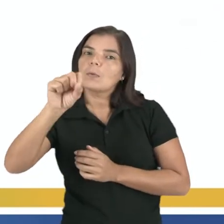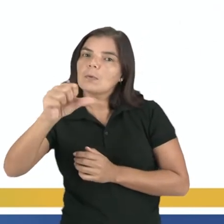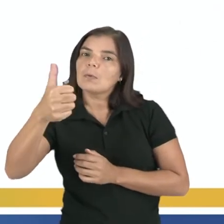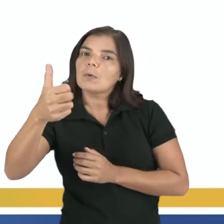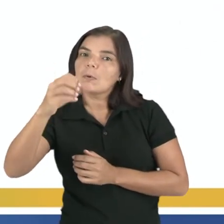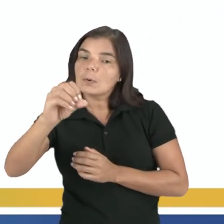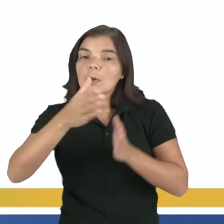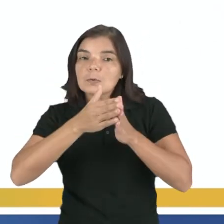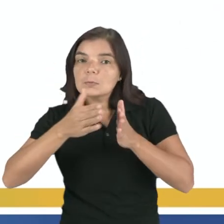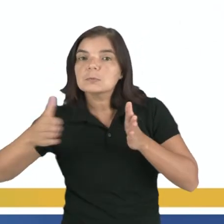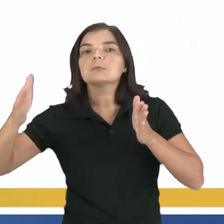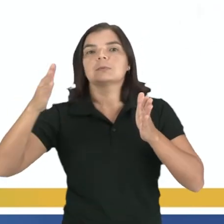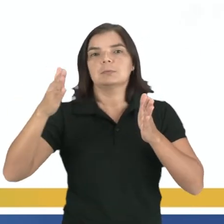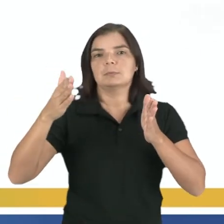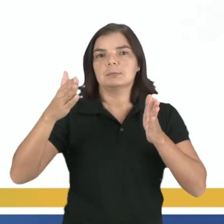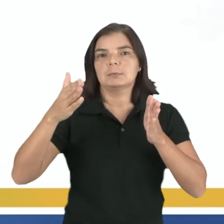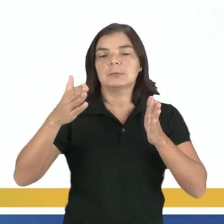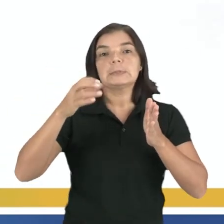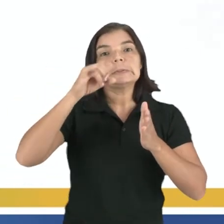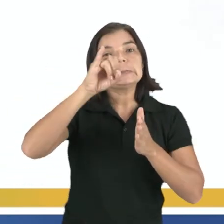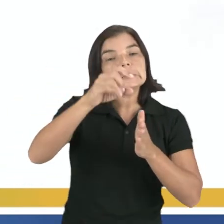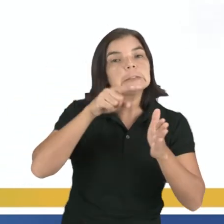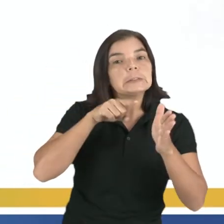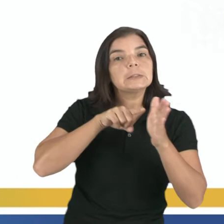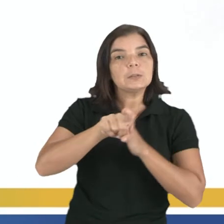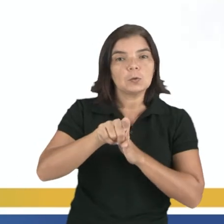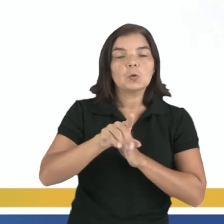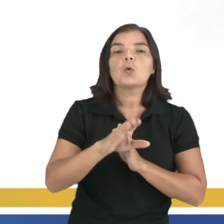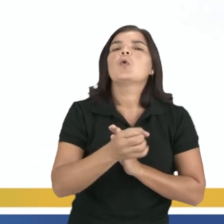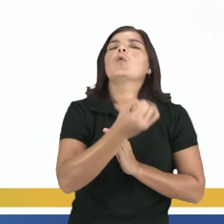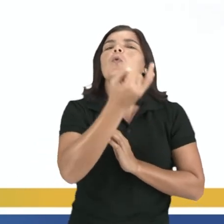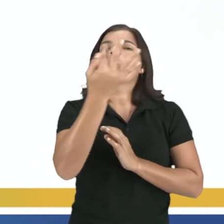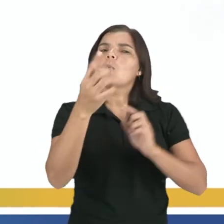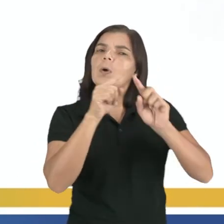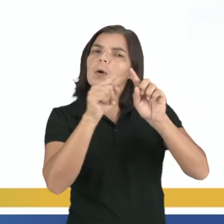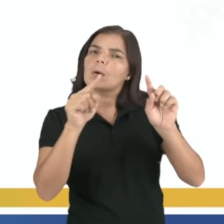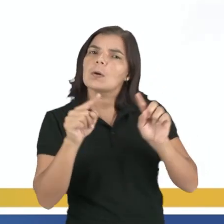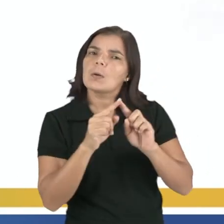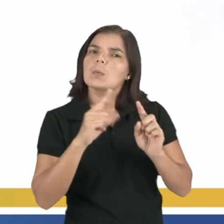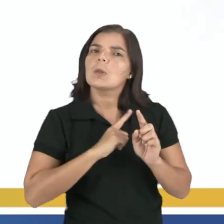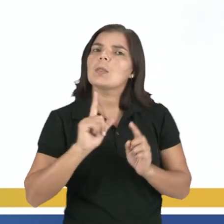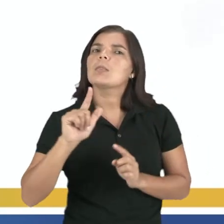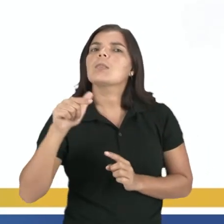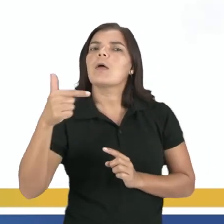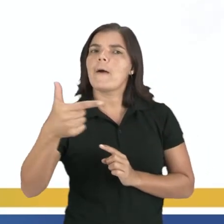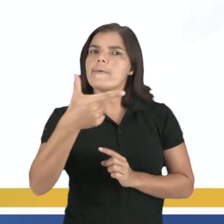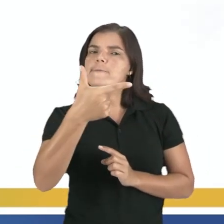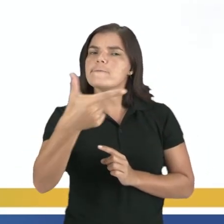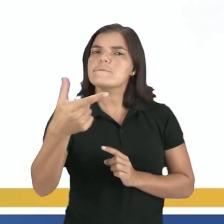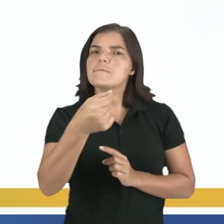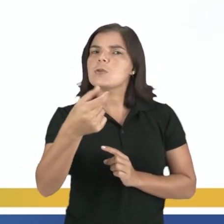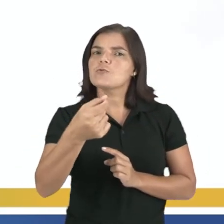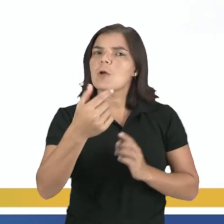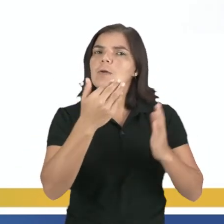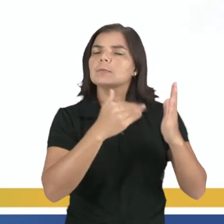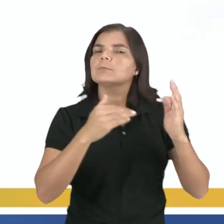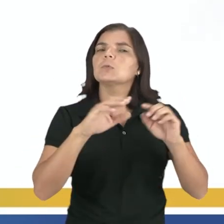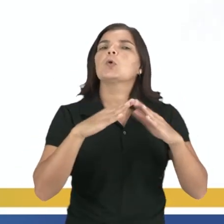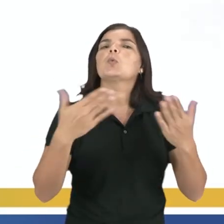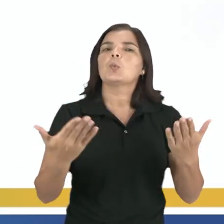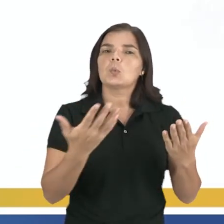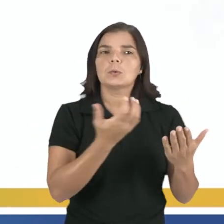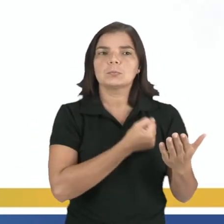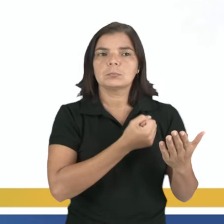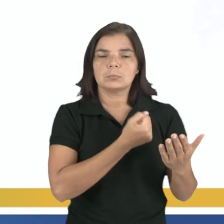10 e assim por diante. Se eu lhe perguntasse quantos quadradinhos nós vamos ter na 20ª barra, ou seja, qual vai ser o